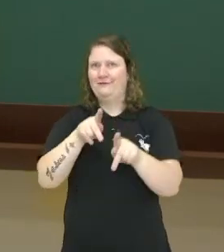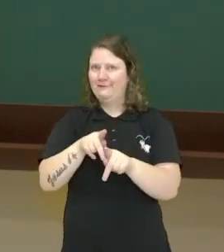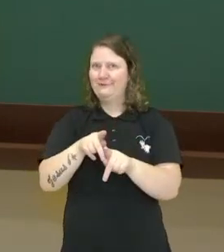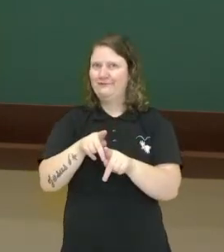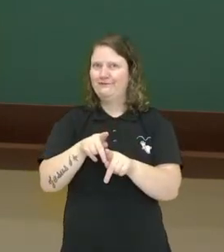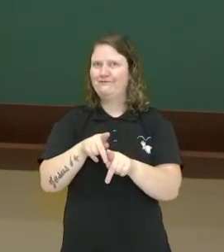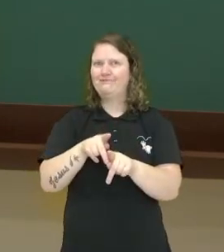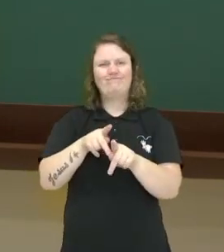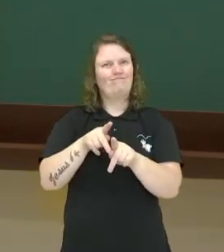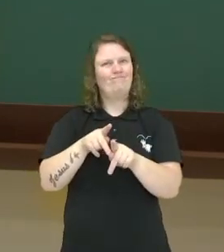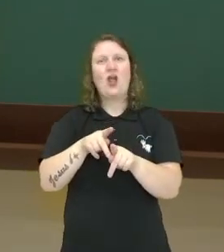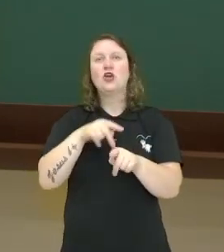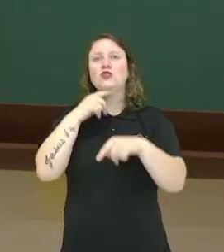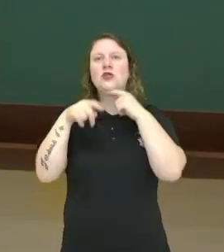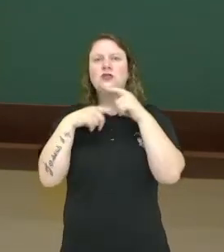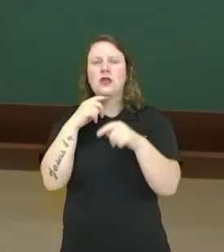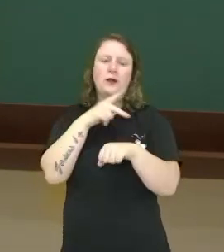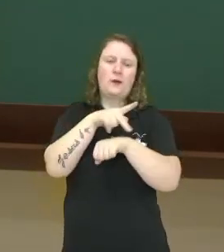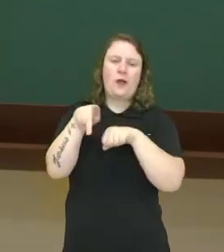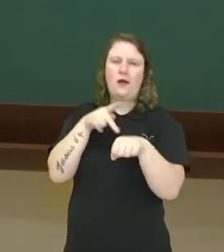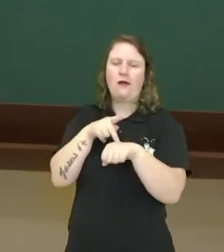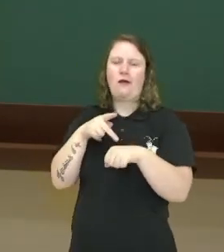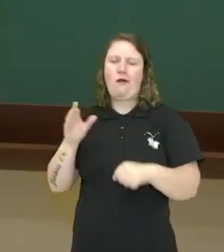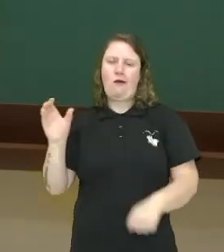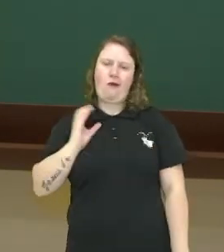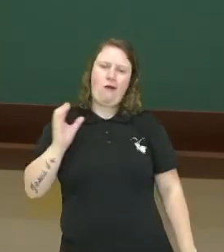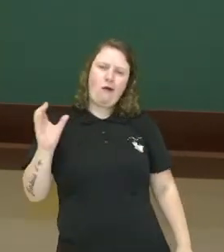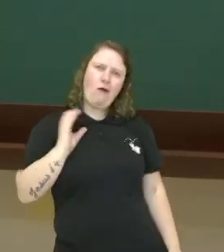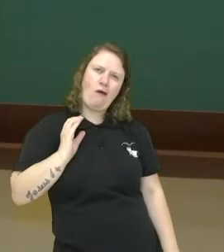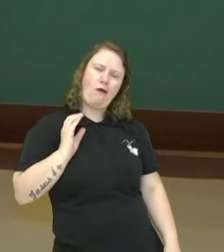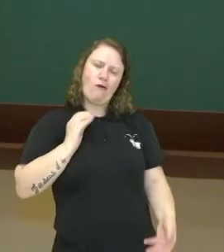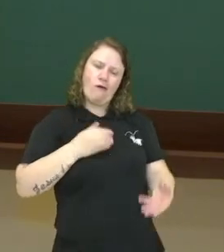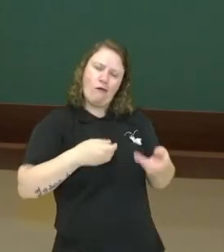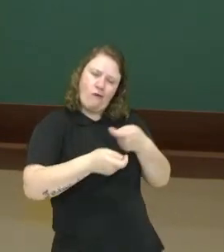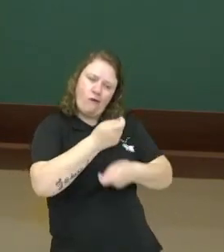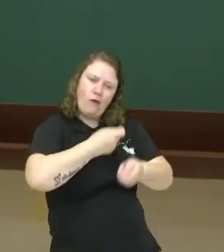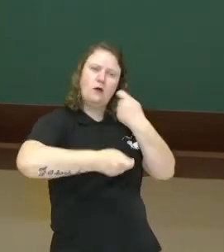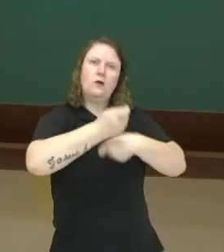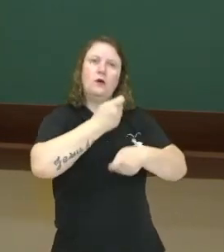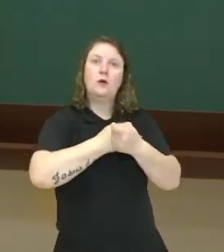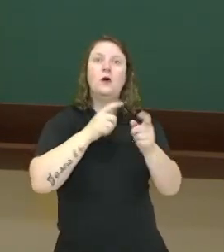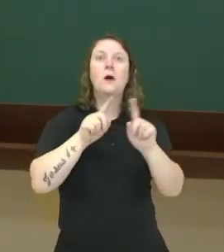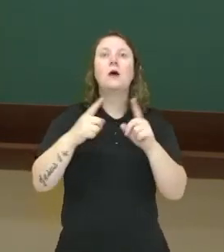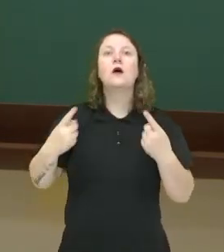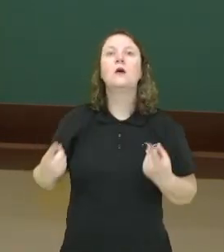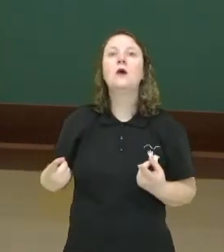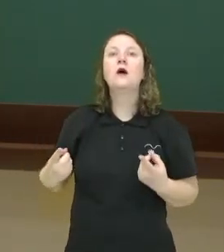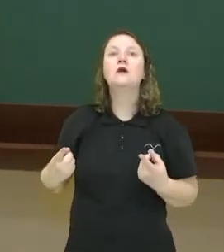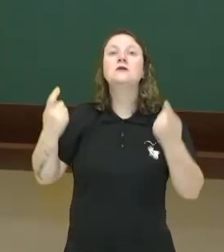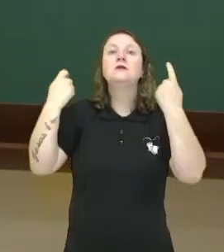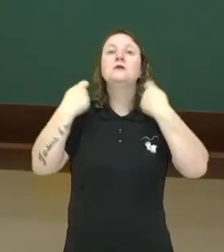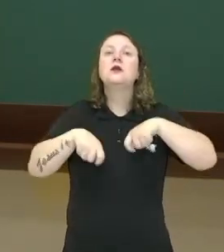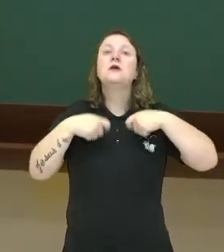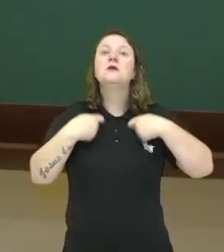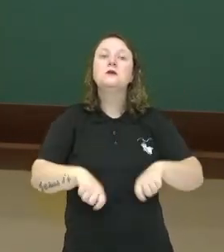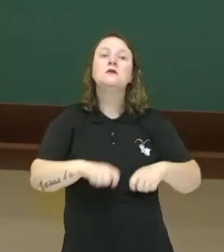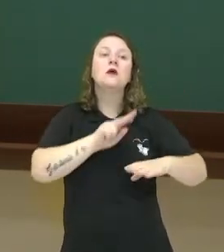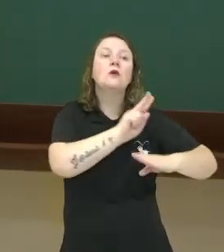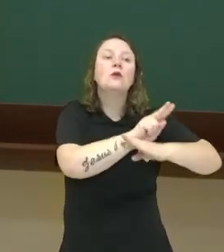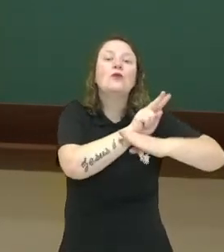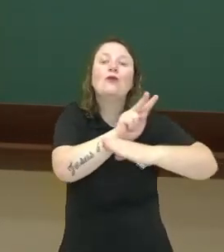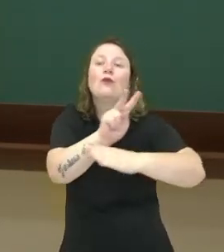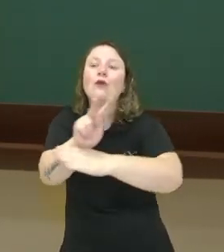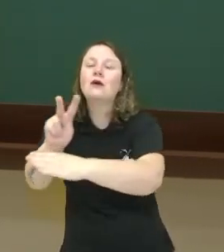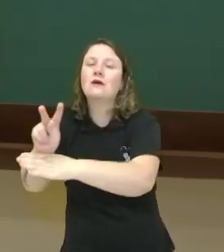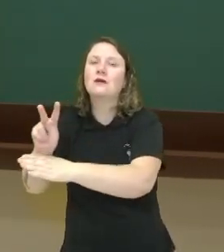anteriormente. Não adianta o país ter um desenvolvimento econômico, mas isso não ser revertido em diminuição da